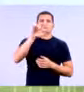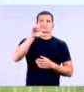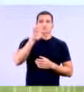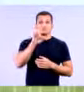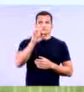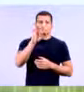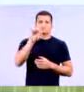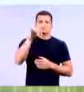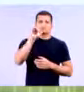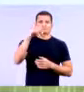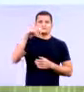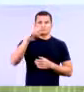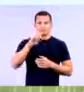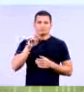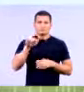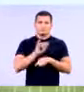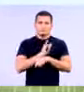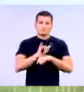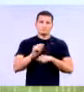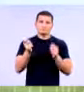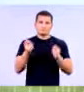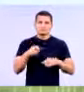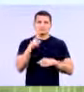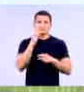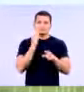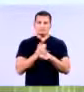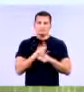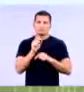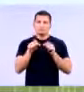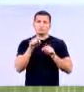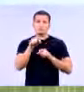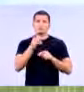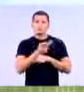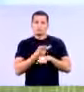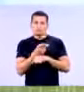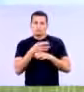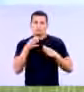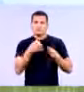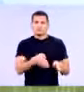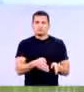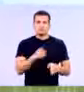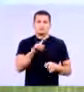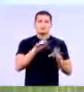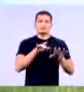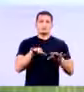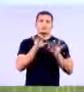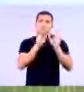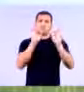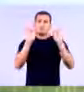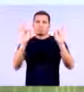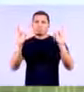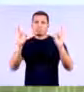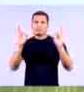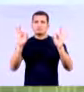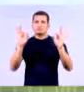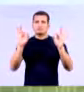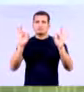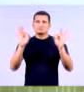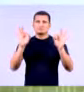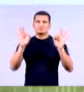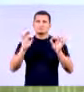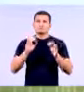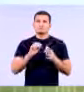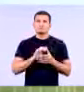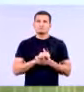você encontrar exatamente o que você procura. Ao invés de você digitar, fazer a digitação